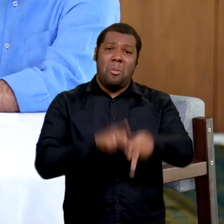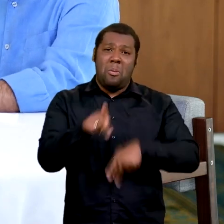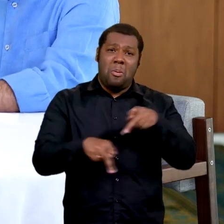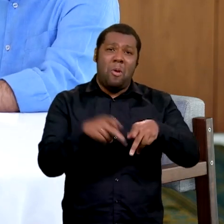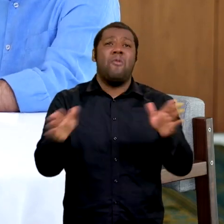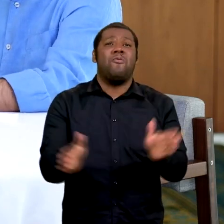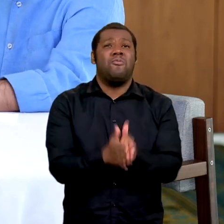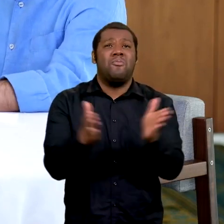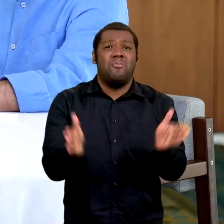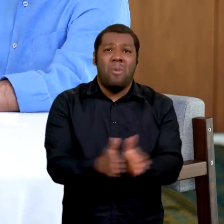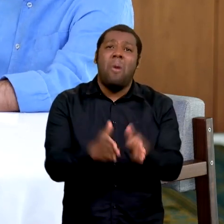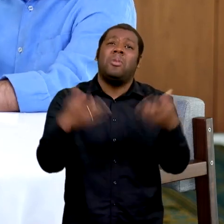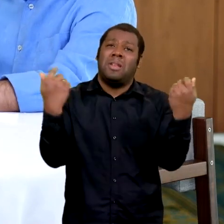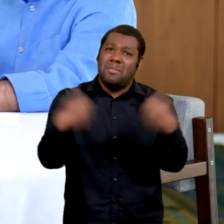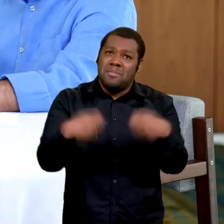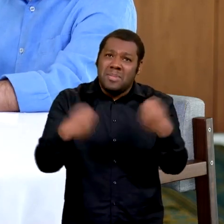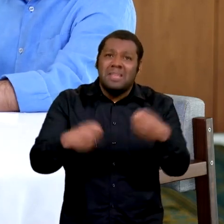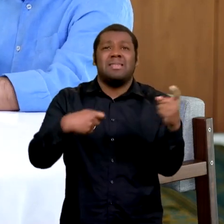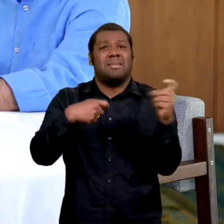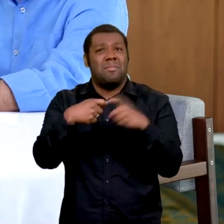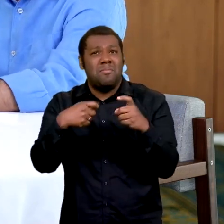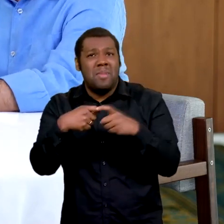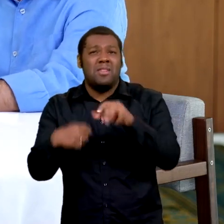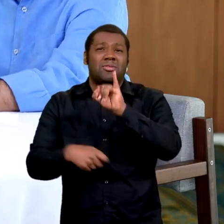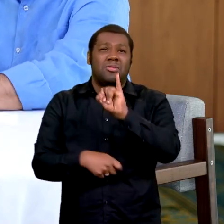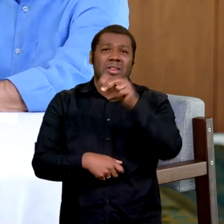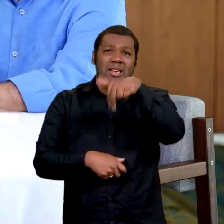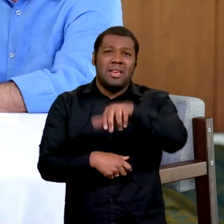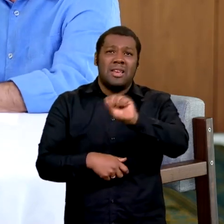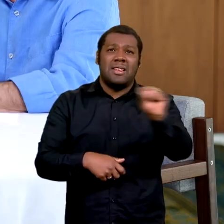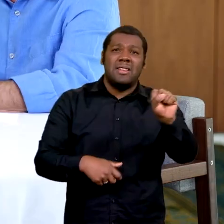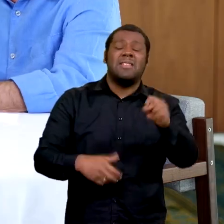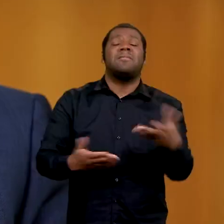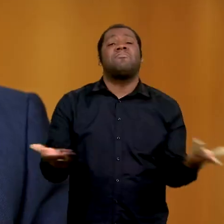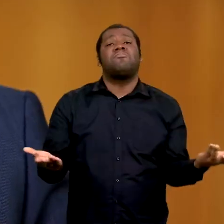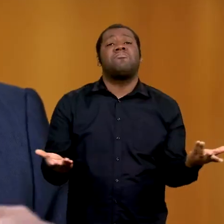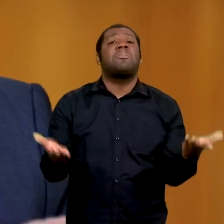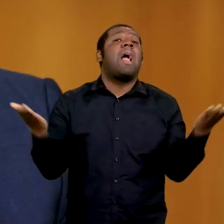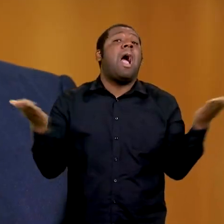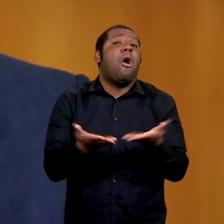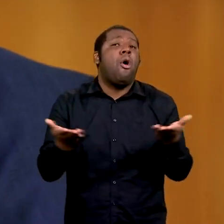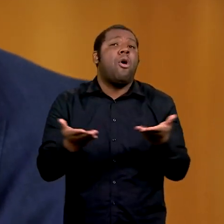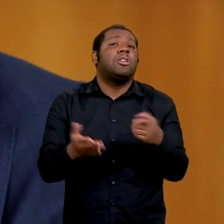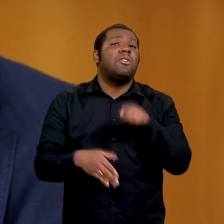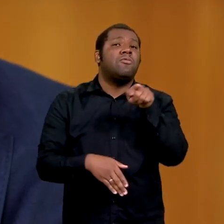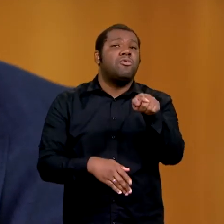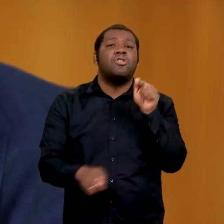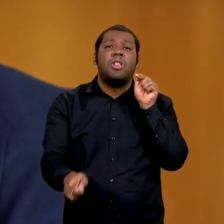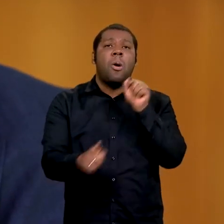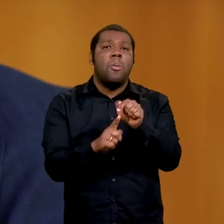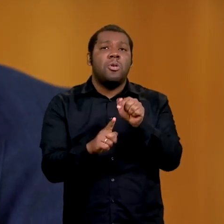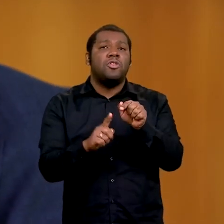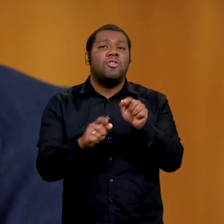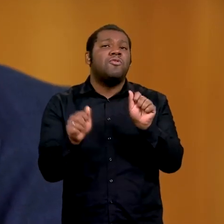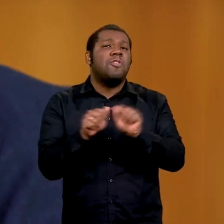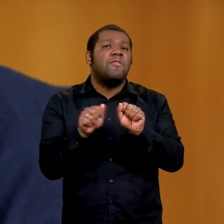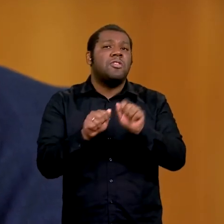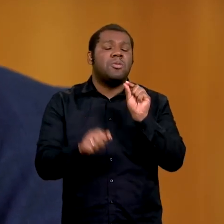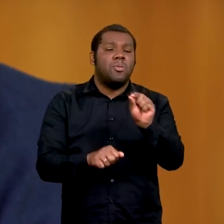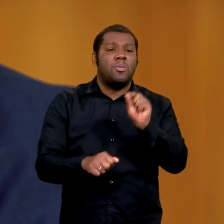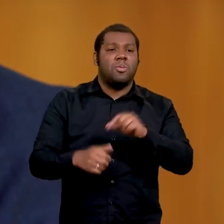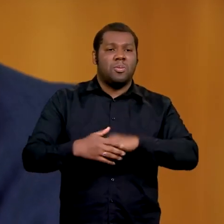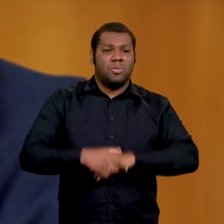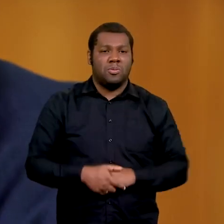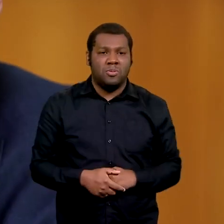dessa perícia né lá atrás resolveu como é que tá agora vai ter programa ele tá vendo feito